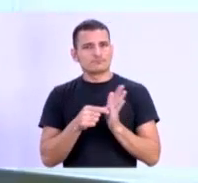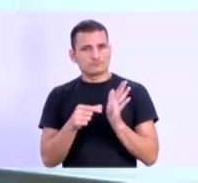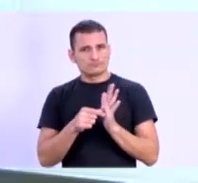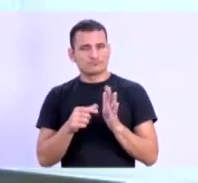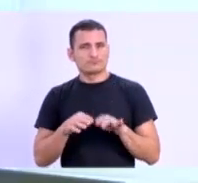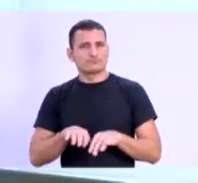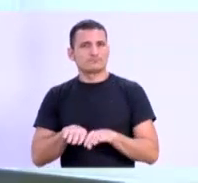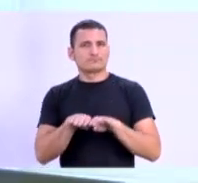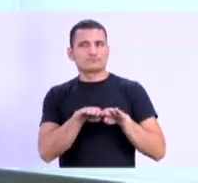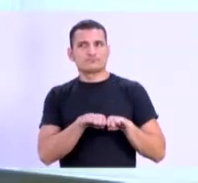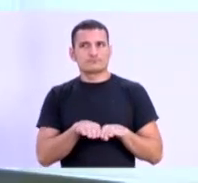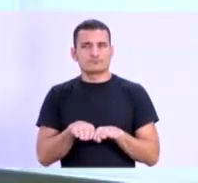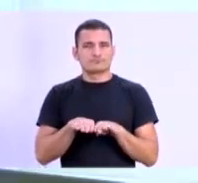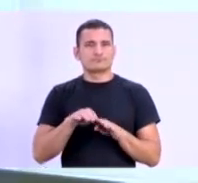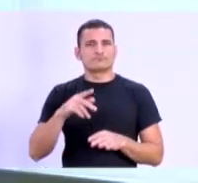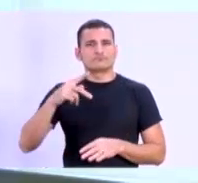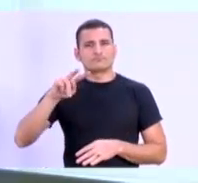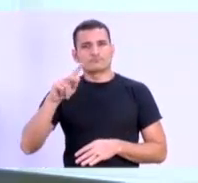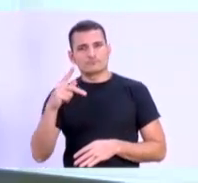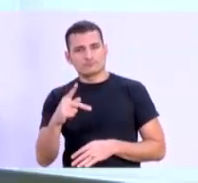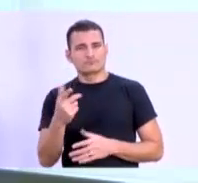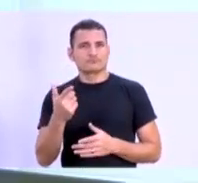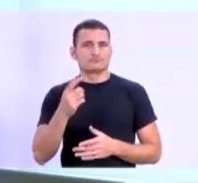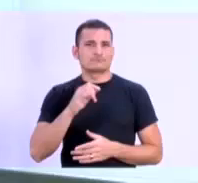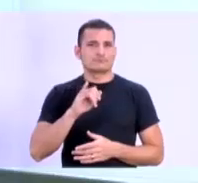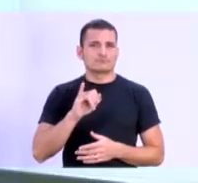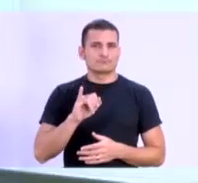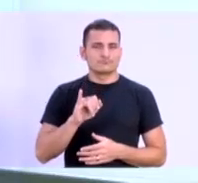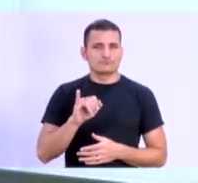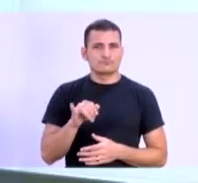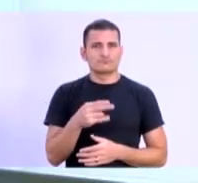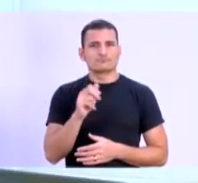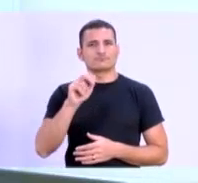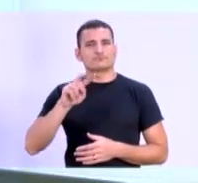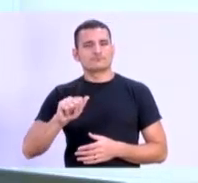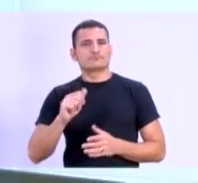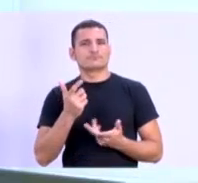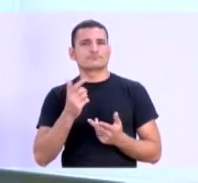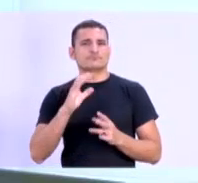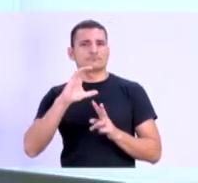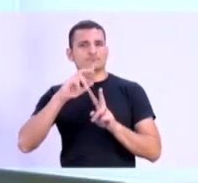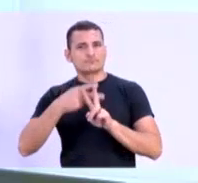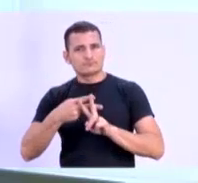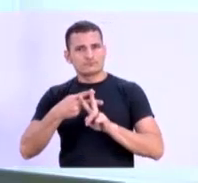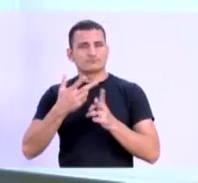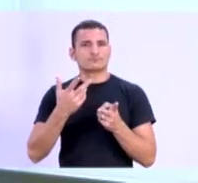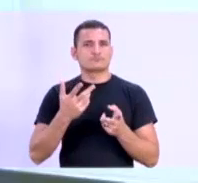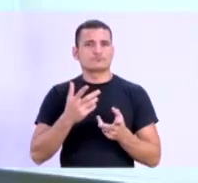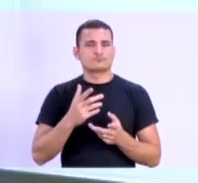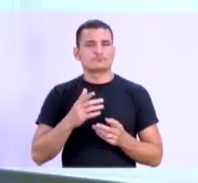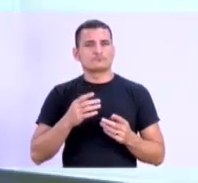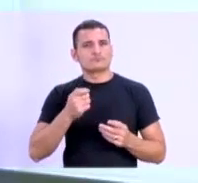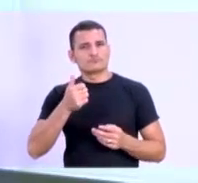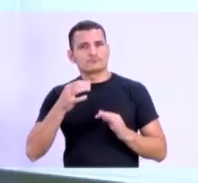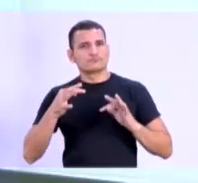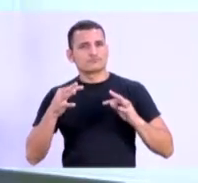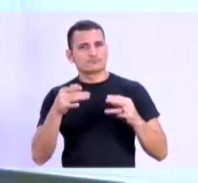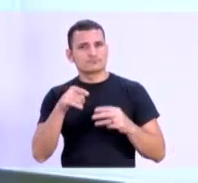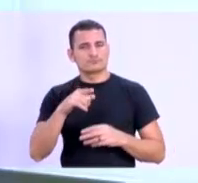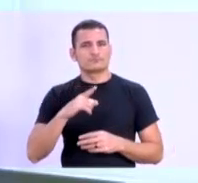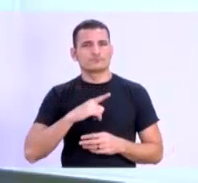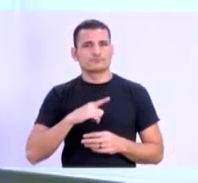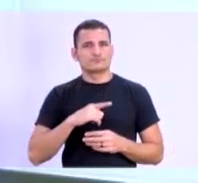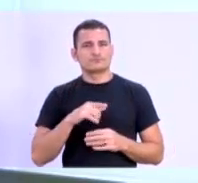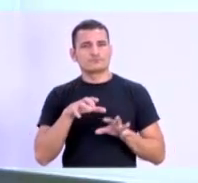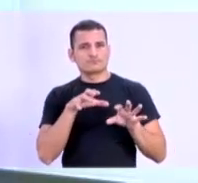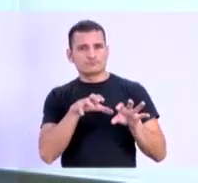padrão, né? Seja PHP, seja Java, seja C#, quase todas elas têm essa característica de orientação